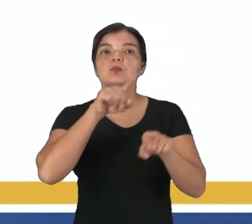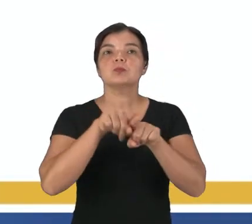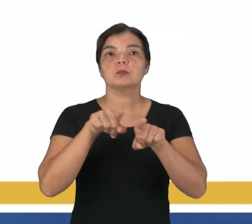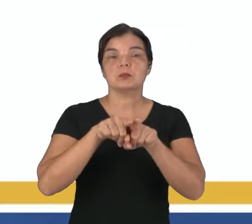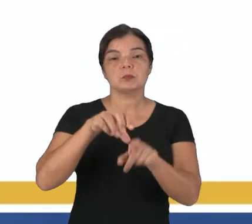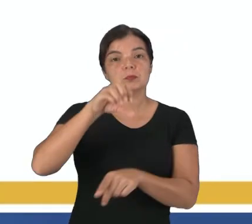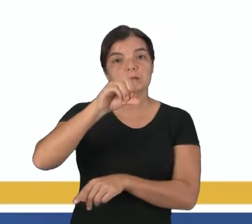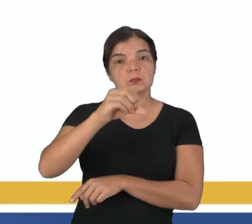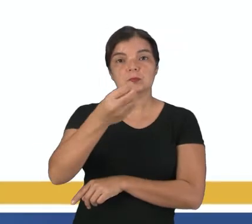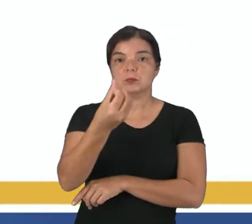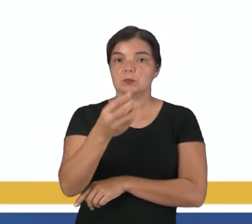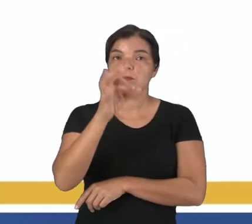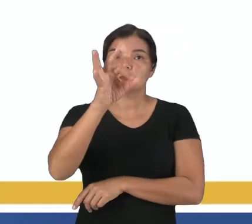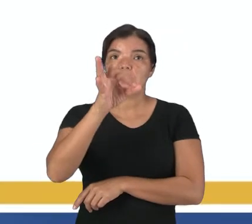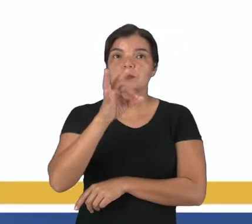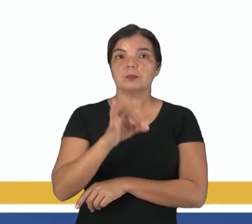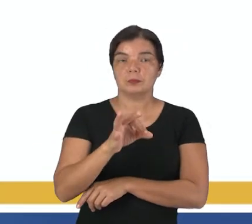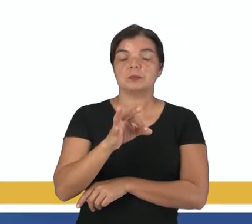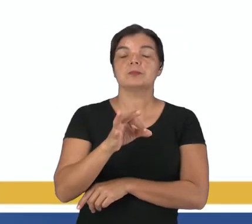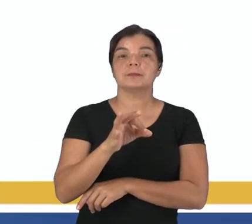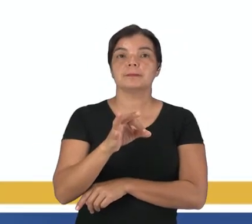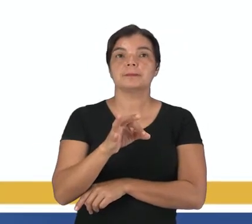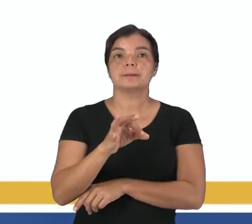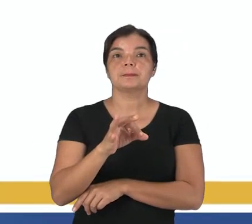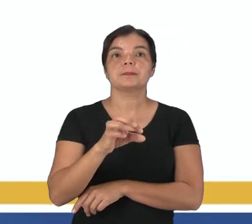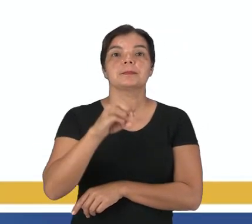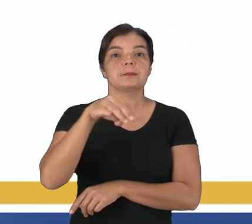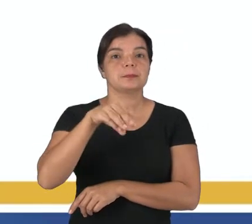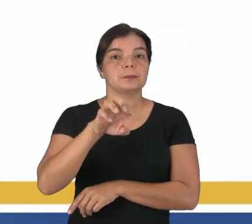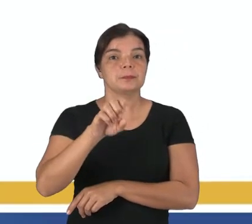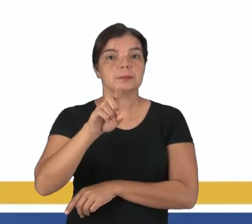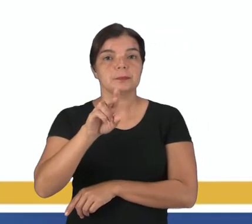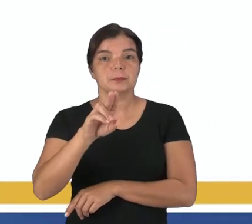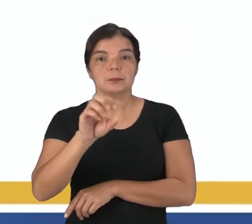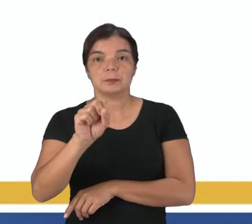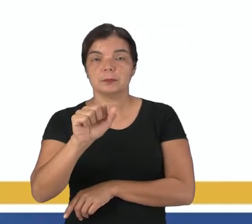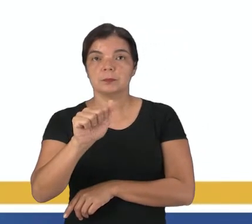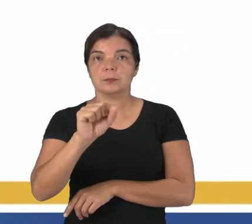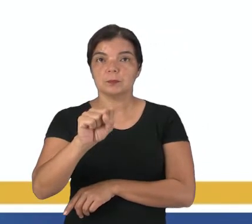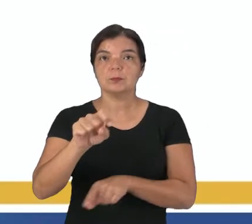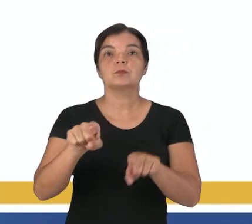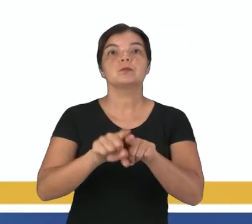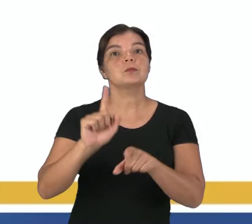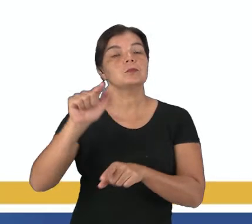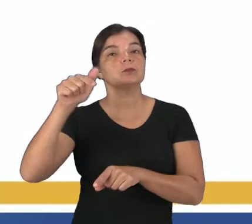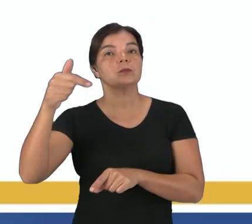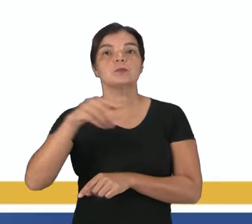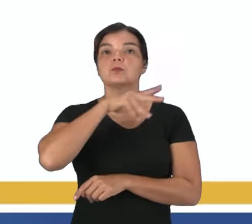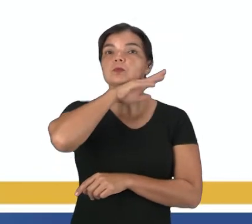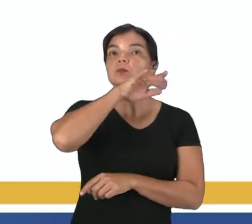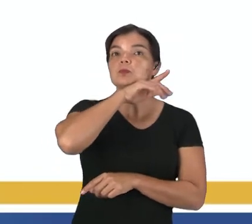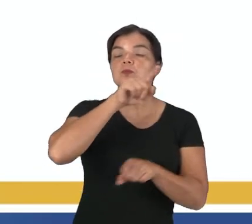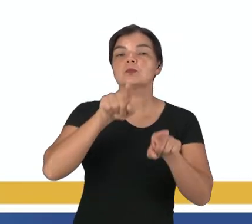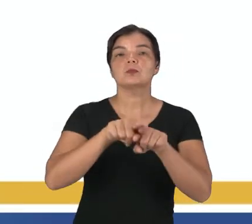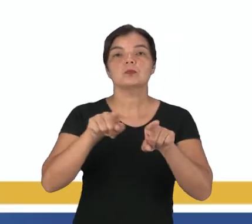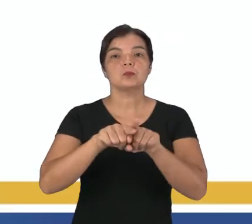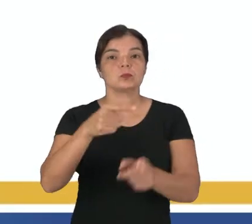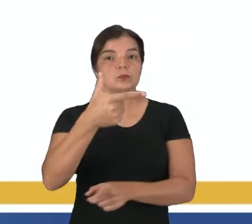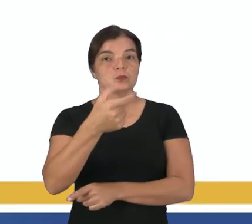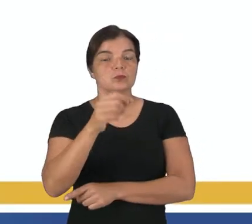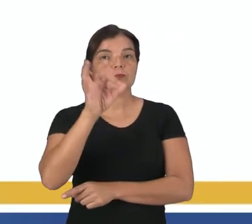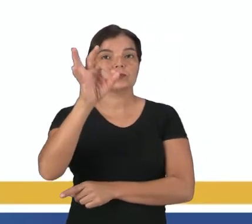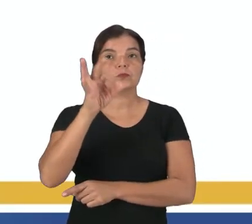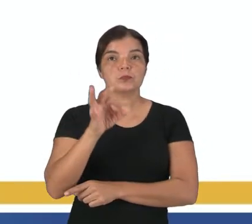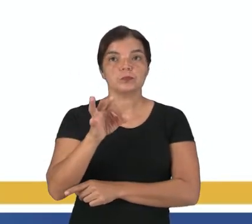animais ela pode constituir até Noventa e Seis por cento deles como por exemplo nas medusas né E já em outros animais ela